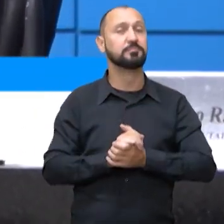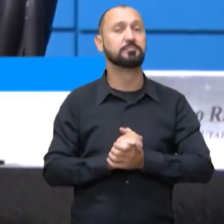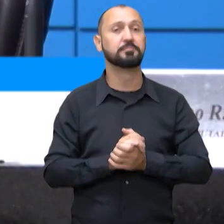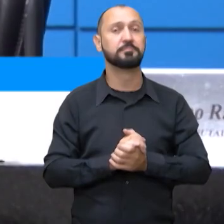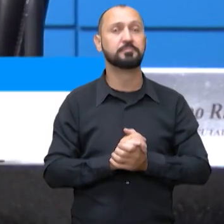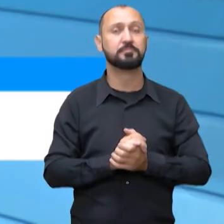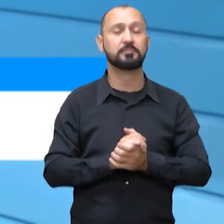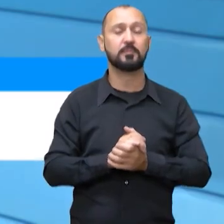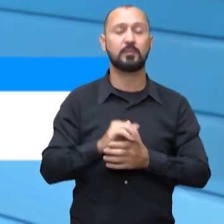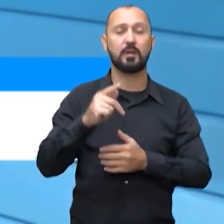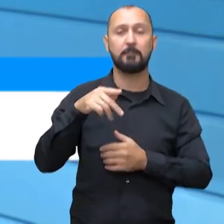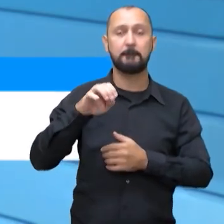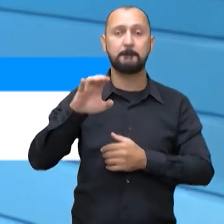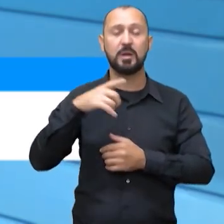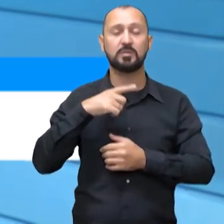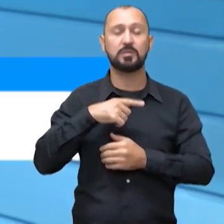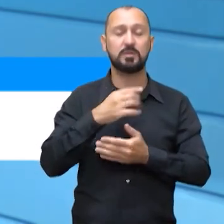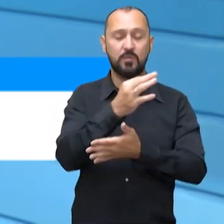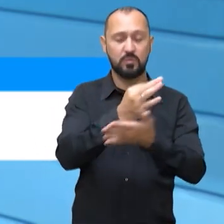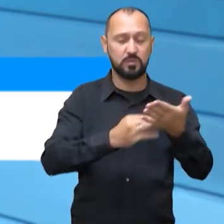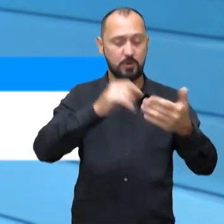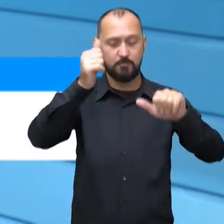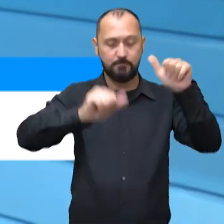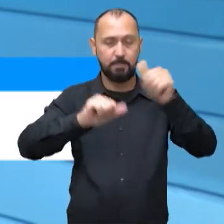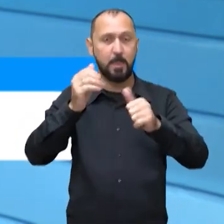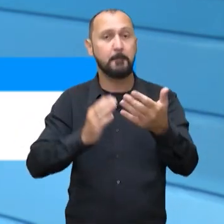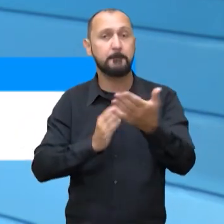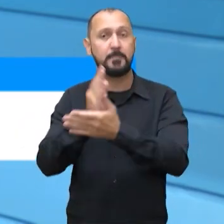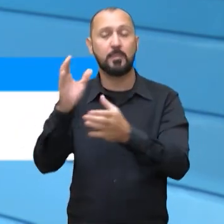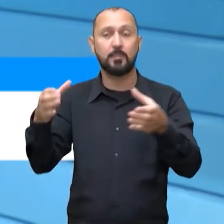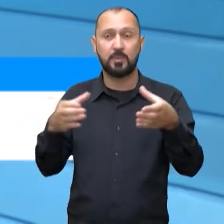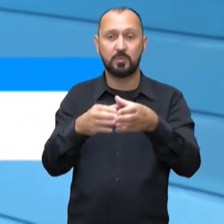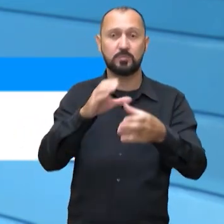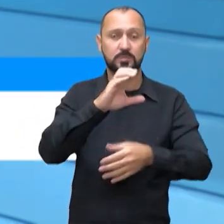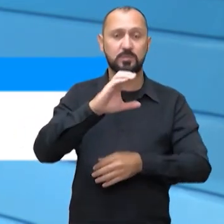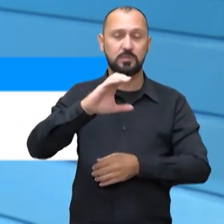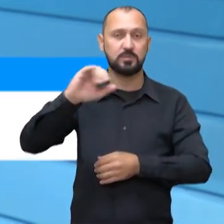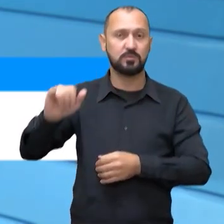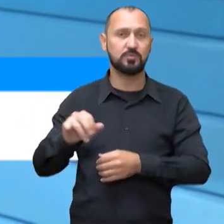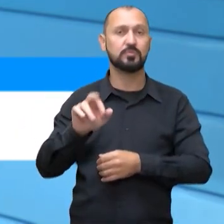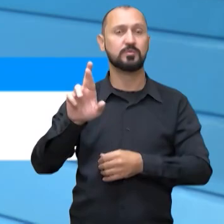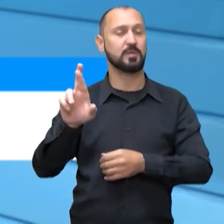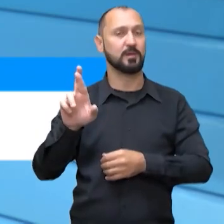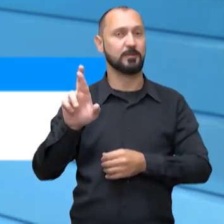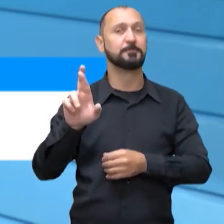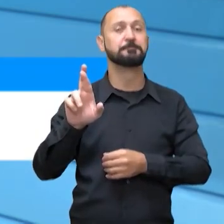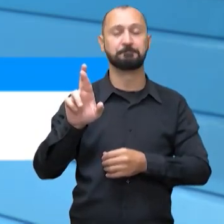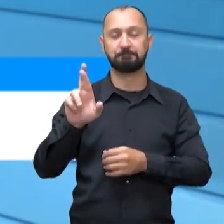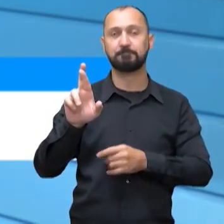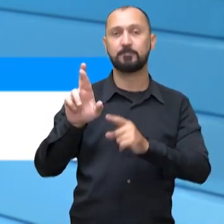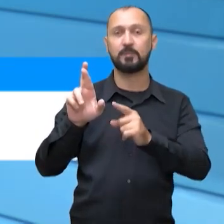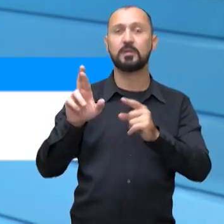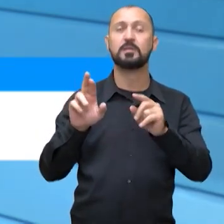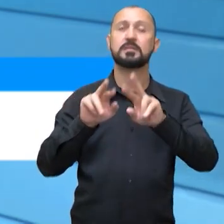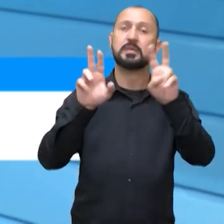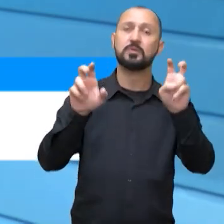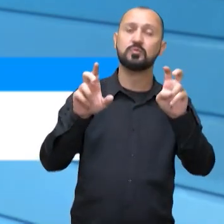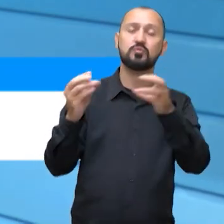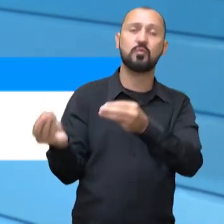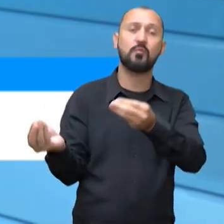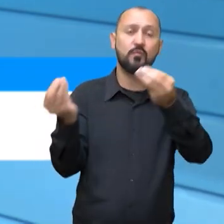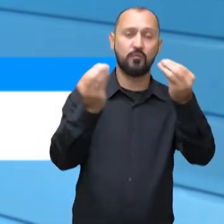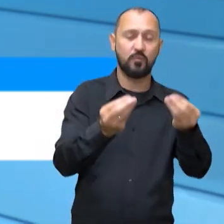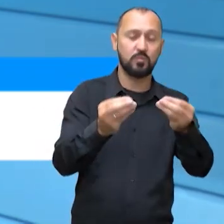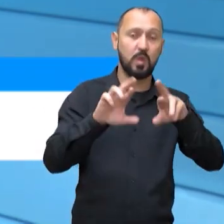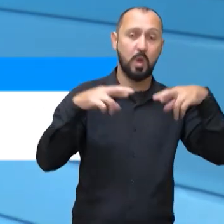Consumidor Amplo. A PEC já teve o seu texto analisado e aprovado pela Comissão de Constituição, Justiça e Redação. A matéria voltou